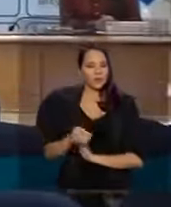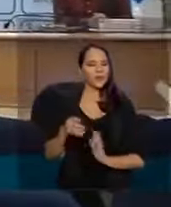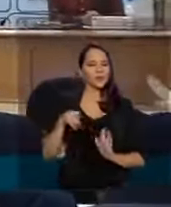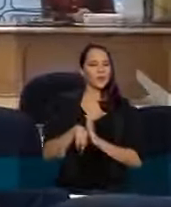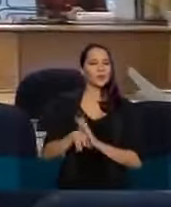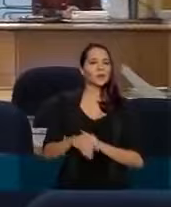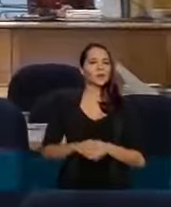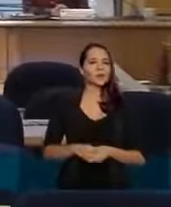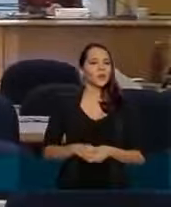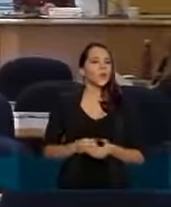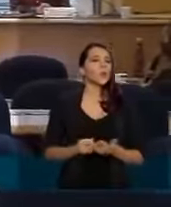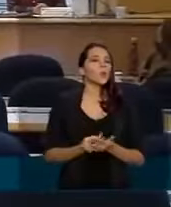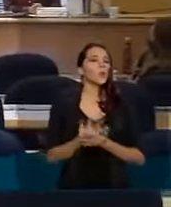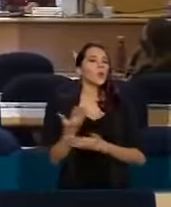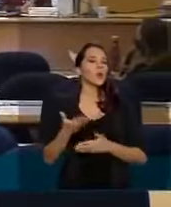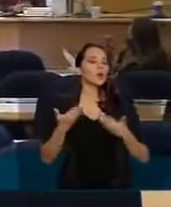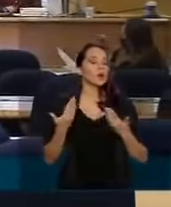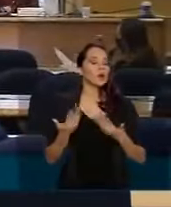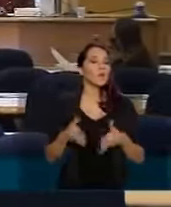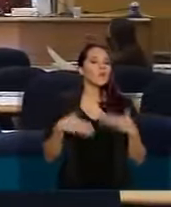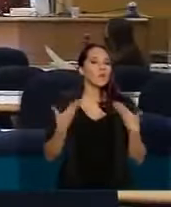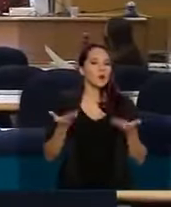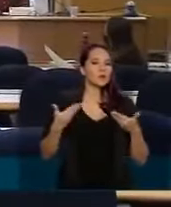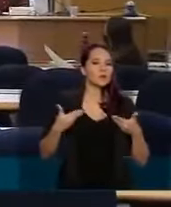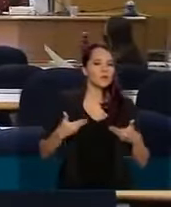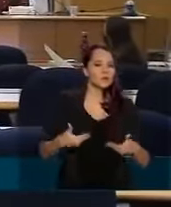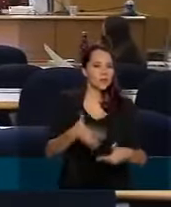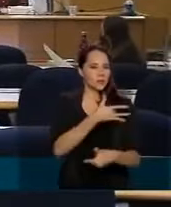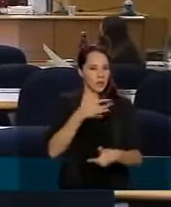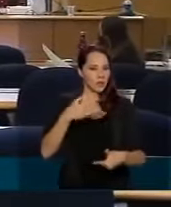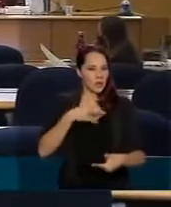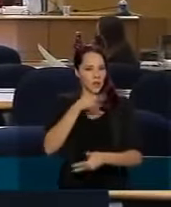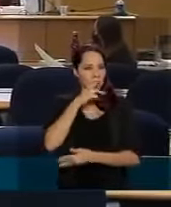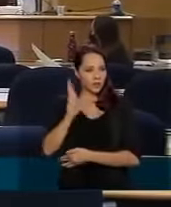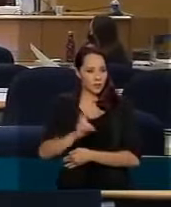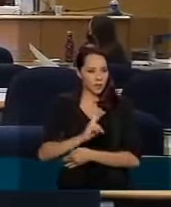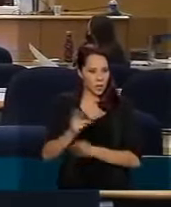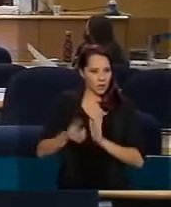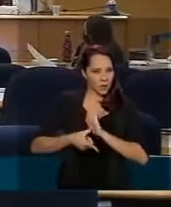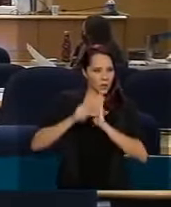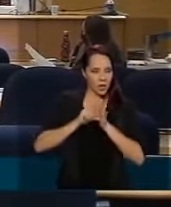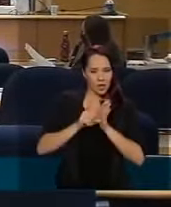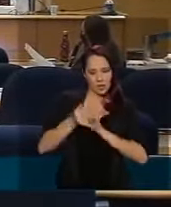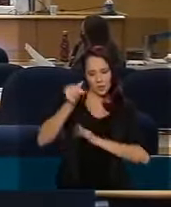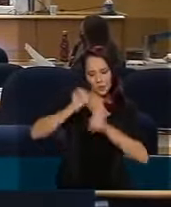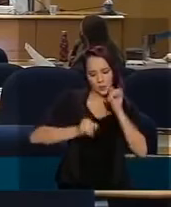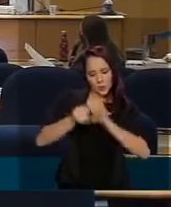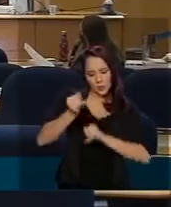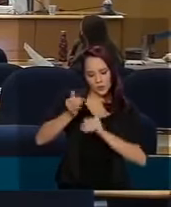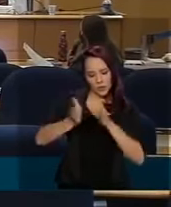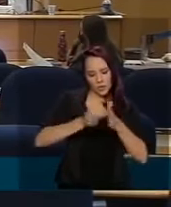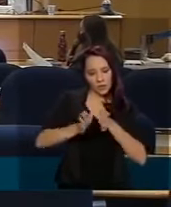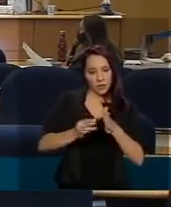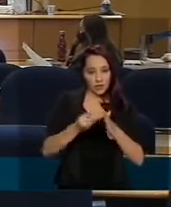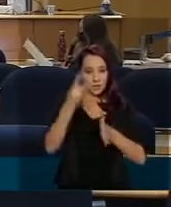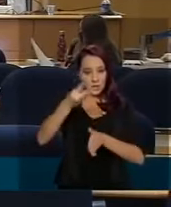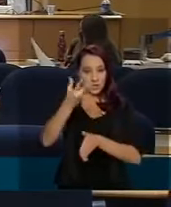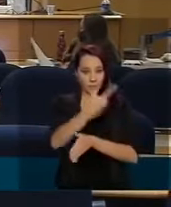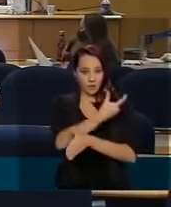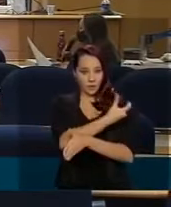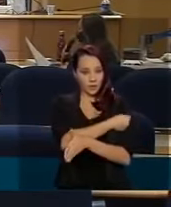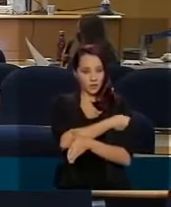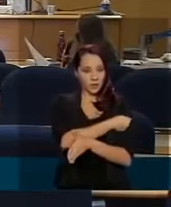pergunta quando o Ministério da Saúde espera receber os resultados preliminares do ensaio clínico da fase 3 da